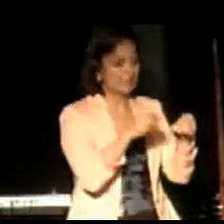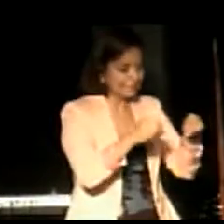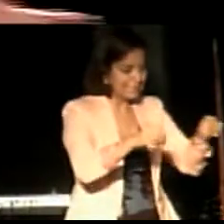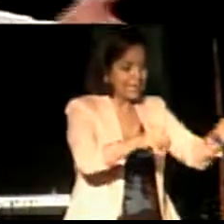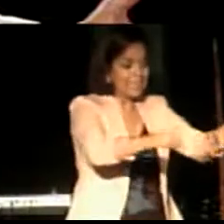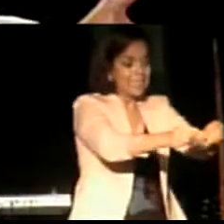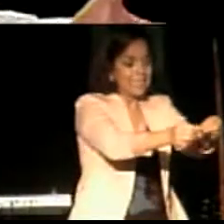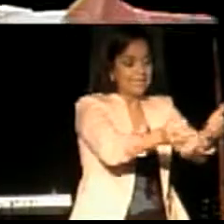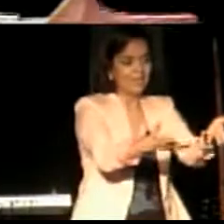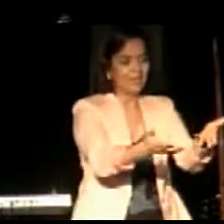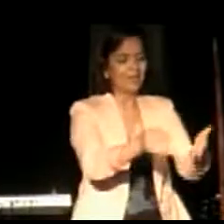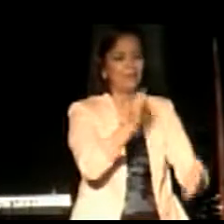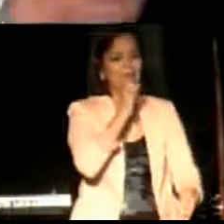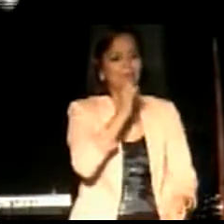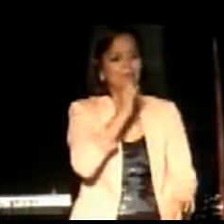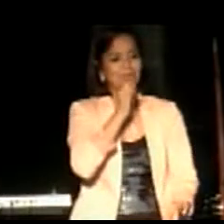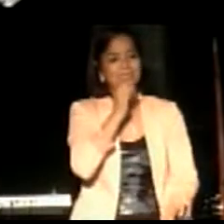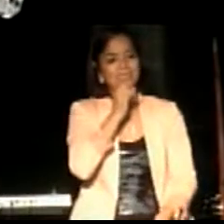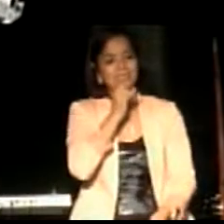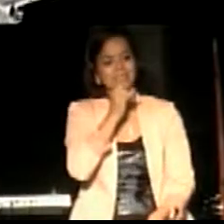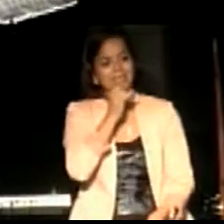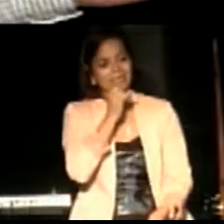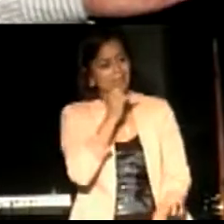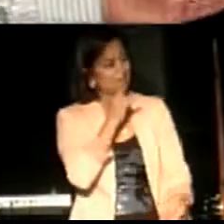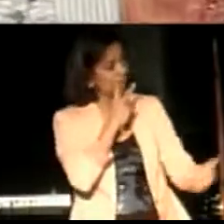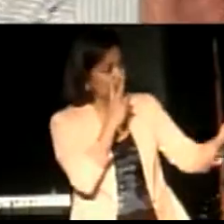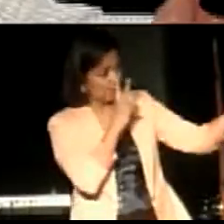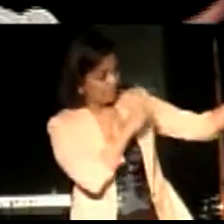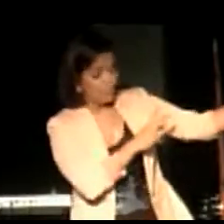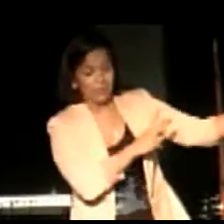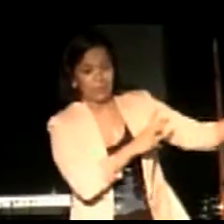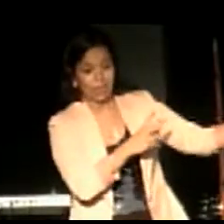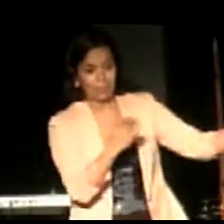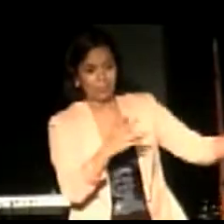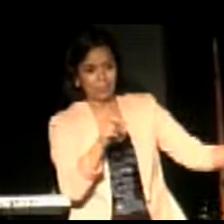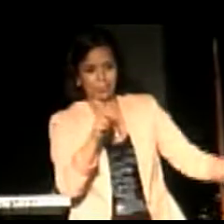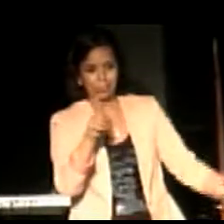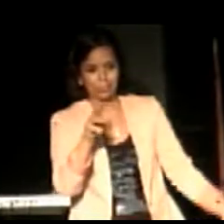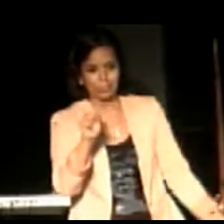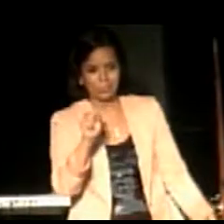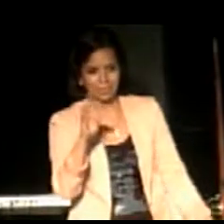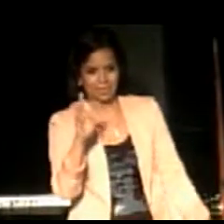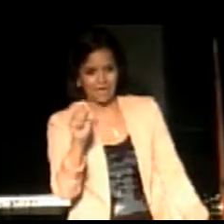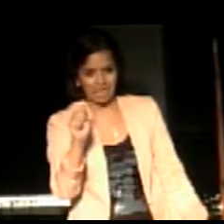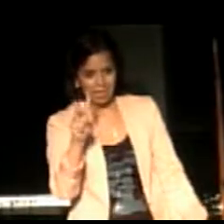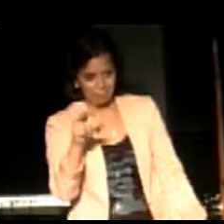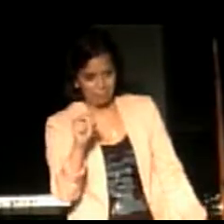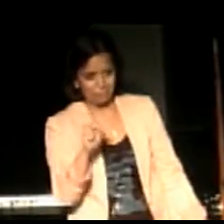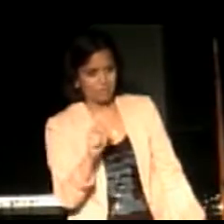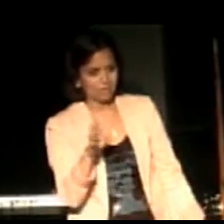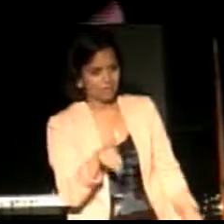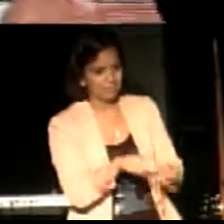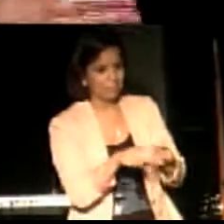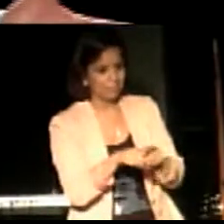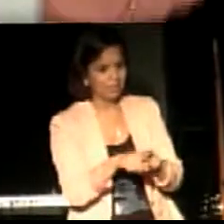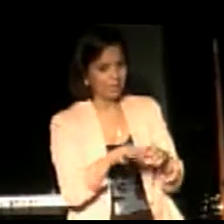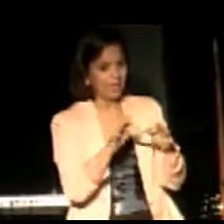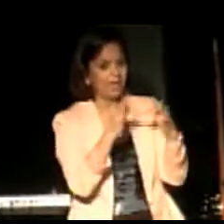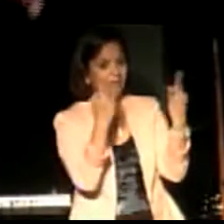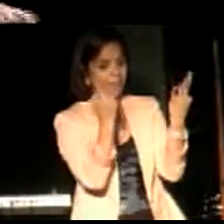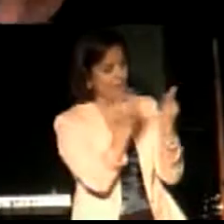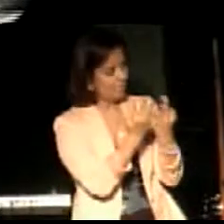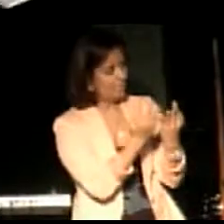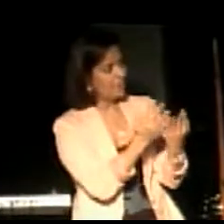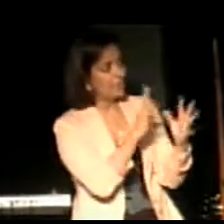Nós vimos que bênção é ver o Gustavo e a Bia e a Sofia aqui. Que bênção é ver a Ritinha e a